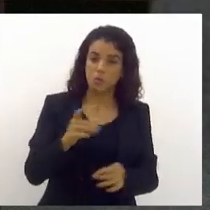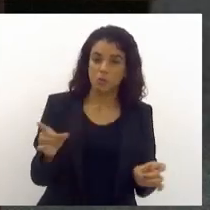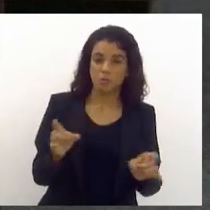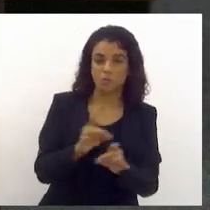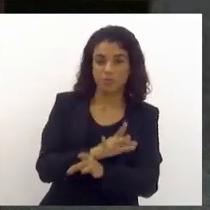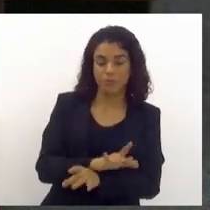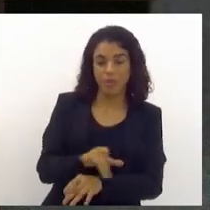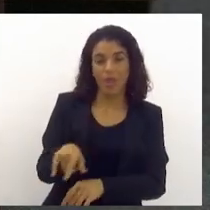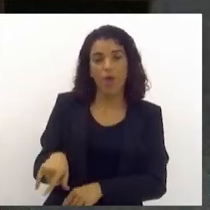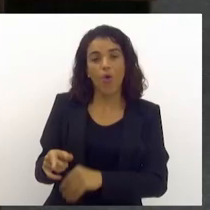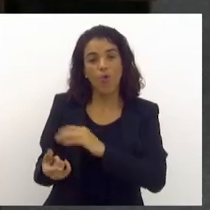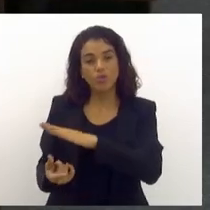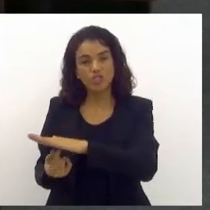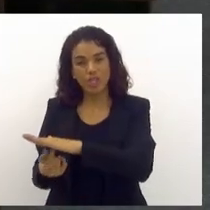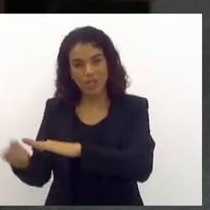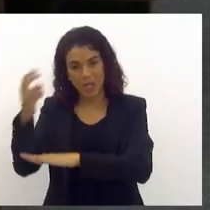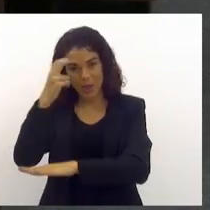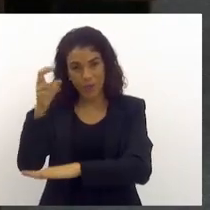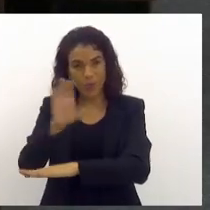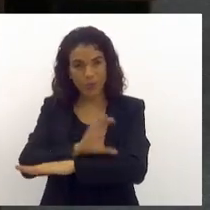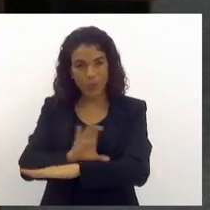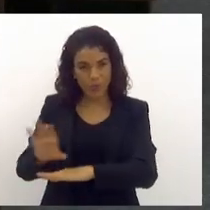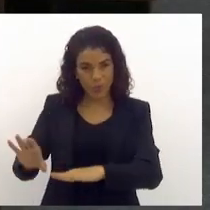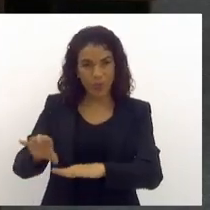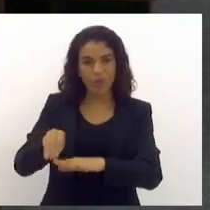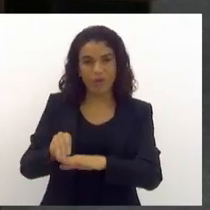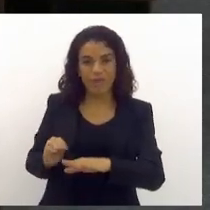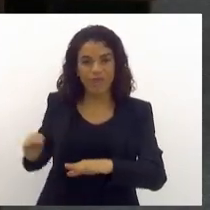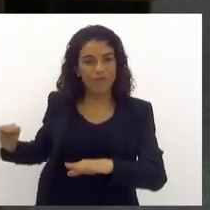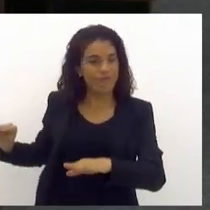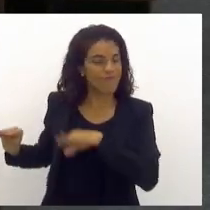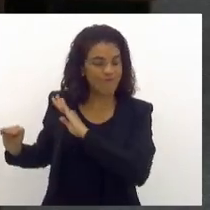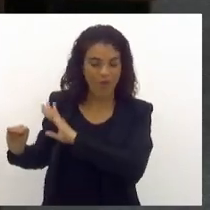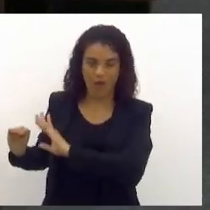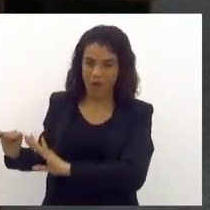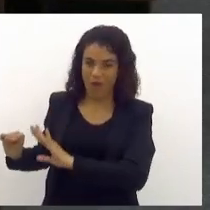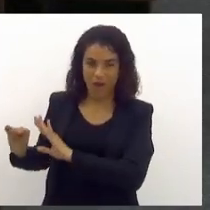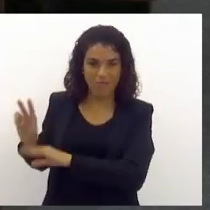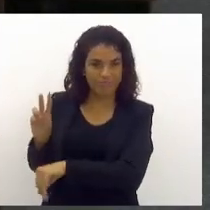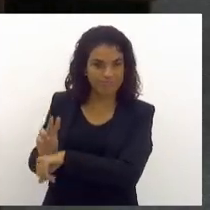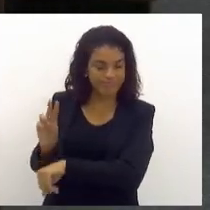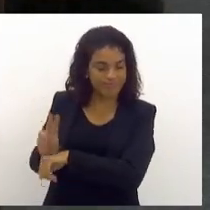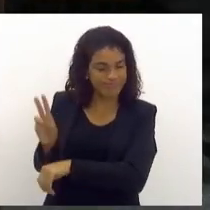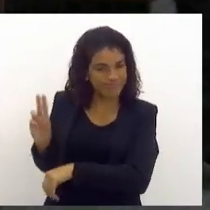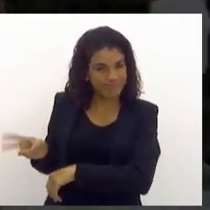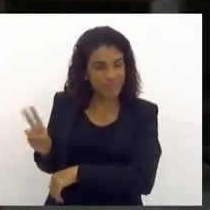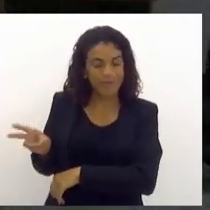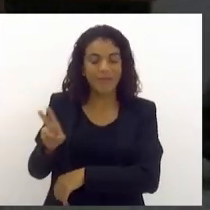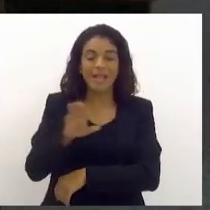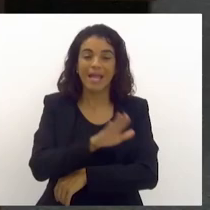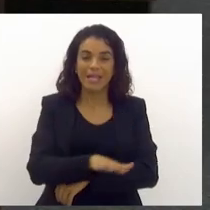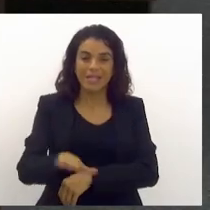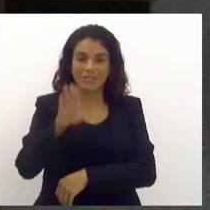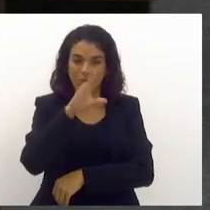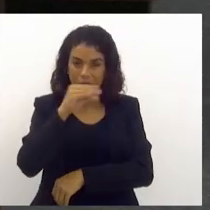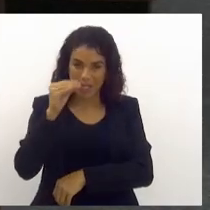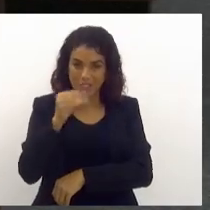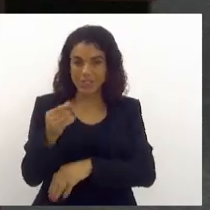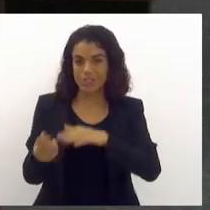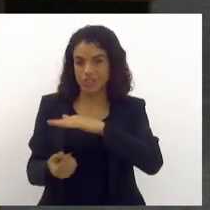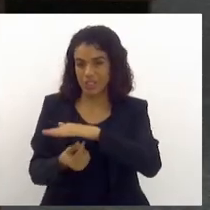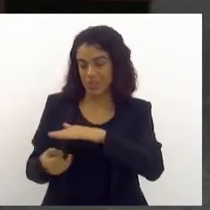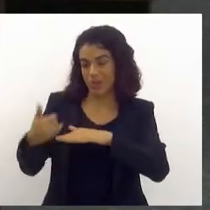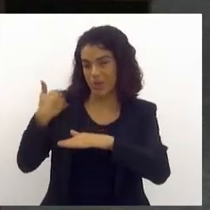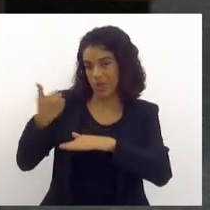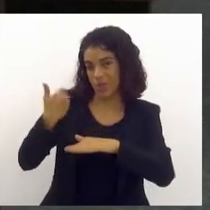fora, para que a gente tenha o Fundo de Assistência Social fora, para que a gente tenha o Fundo de Direitos da Criança e do Adolescente, do